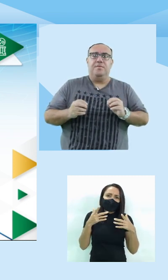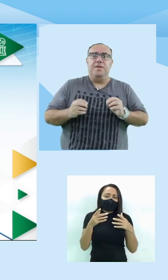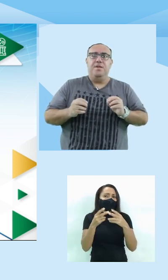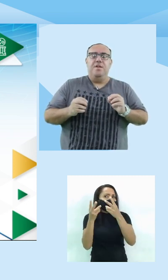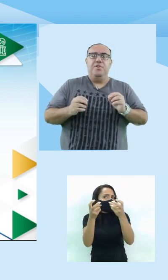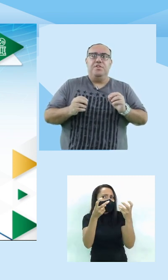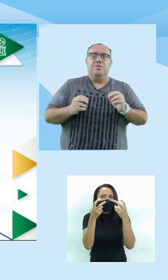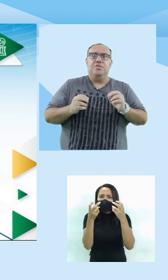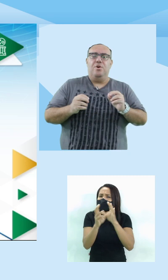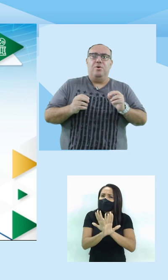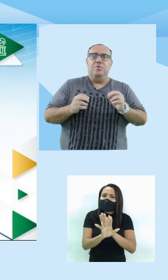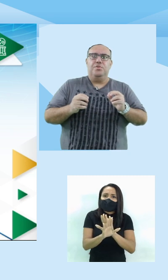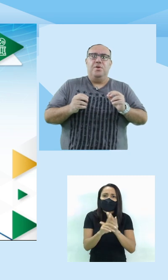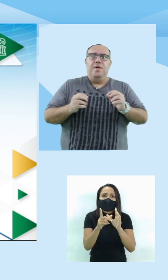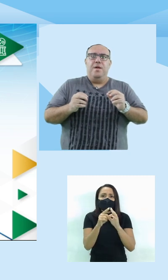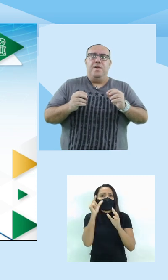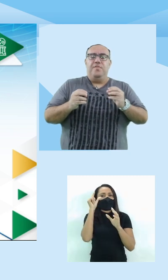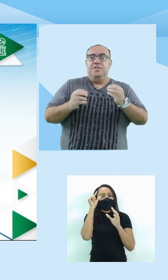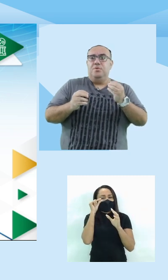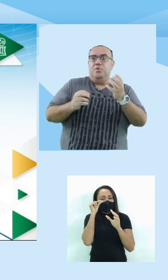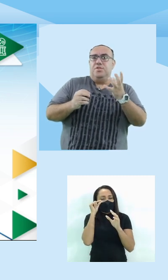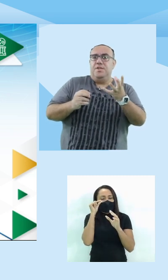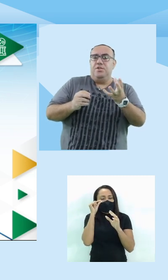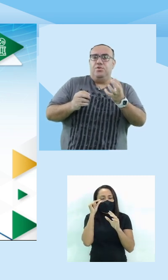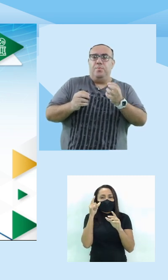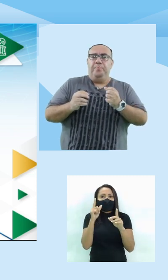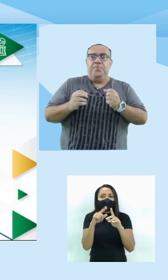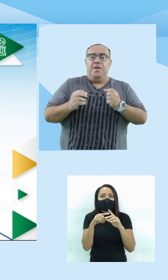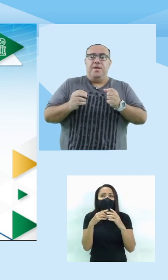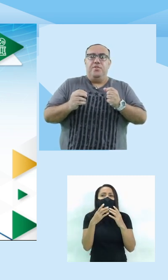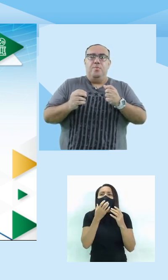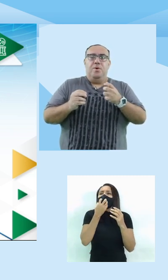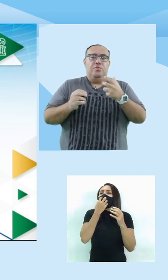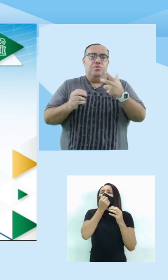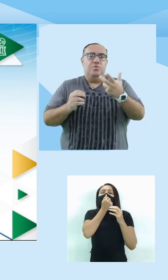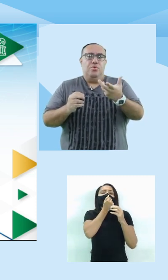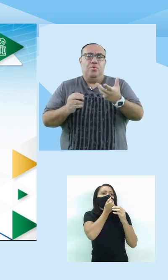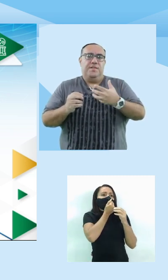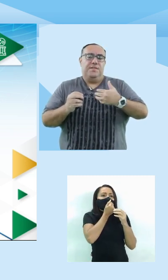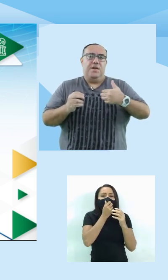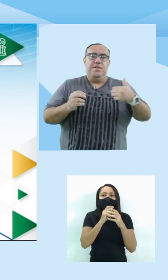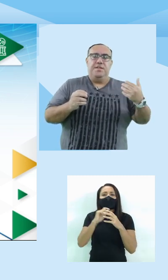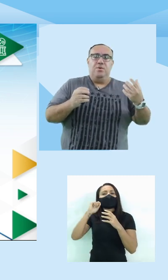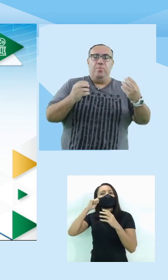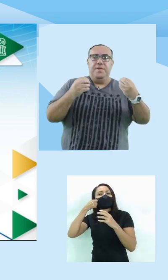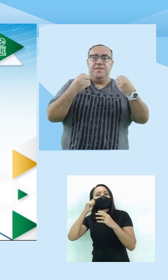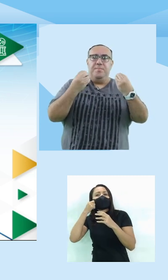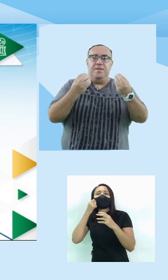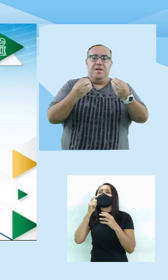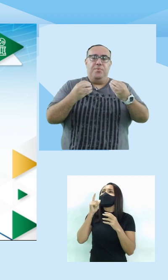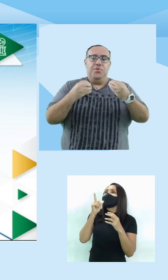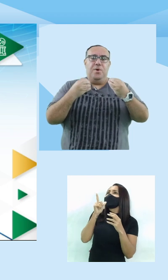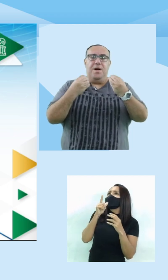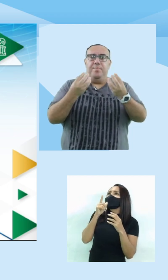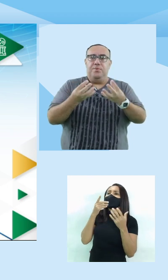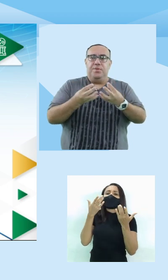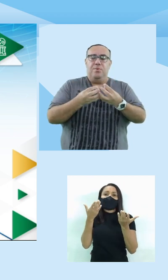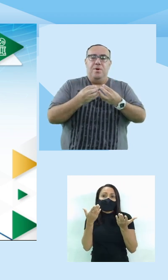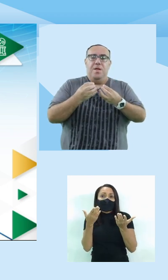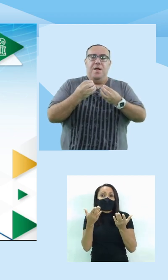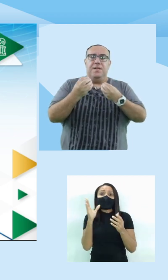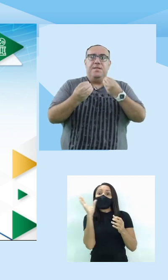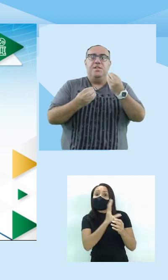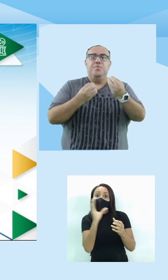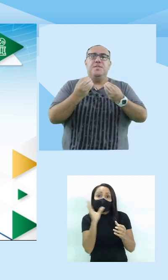percebe, né? Fechar os olhos, fazer um bocejo, tomar um suco, sair. Então, o pensamento é muito rápido,